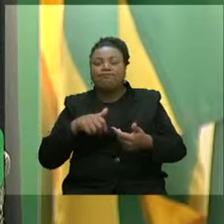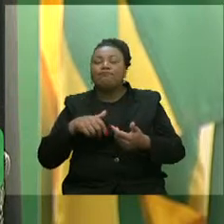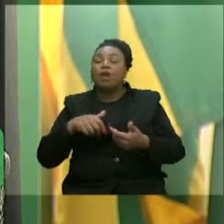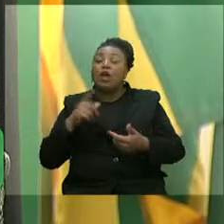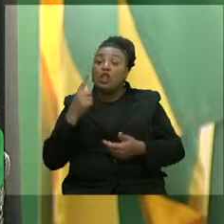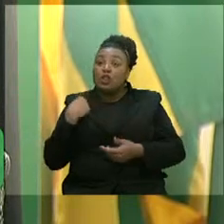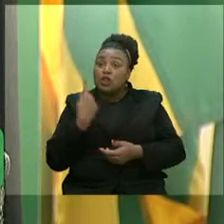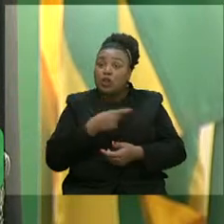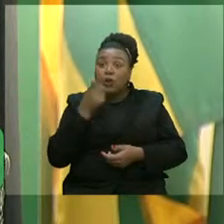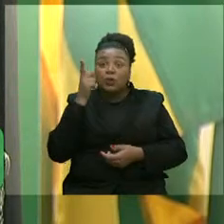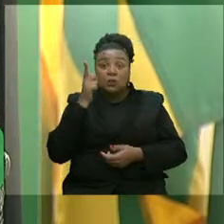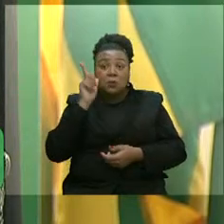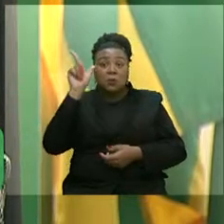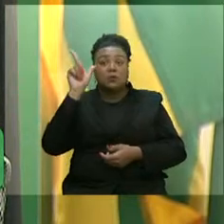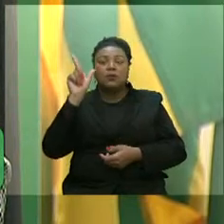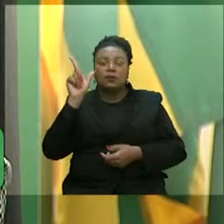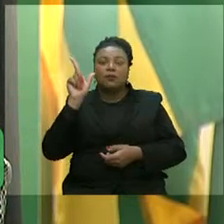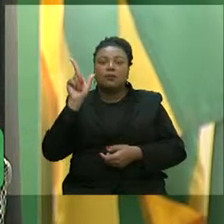nós conseguimos